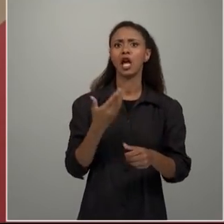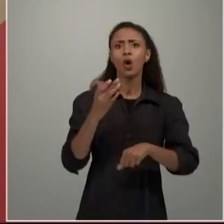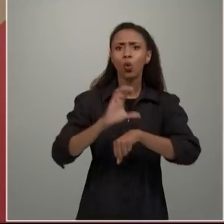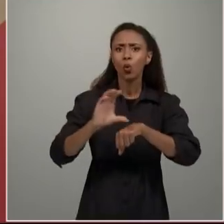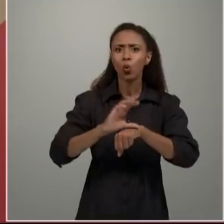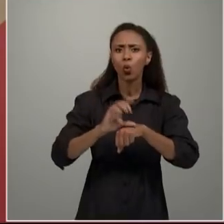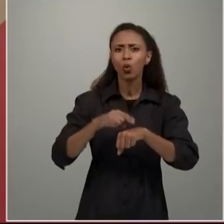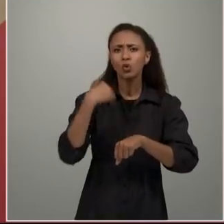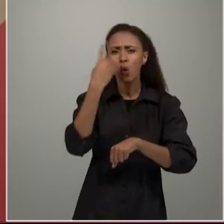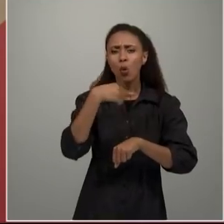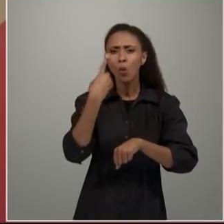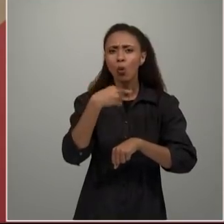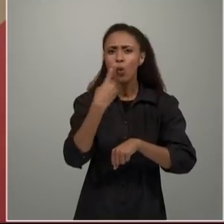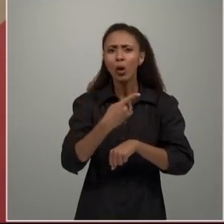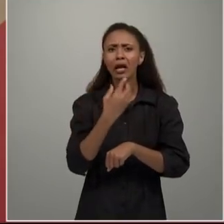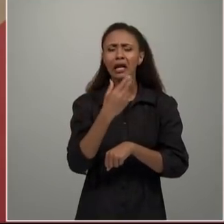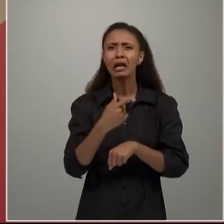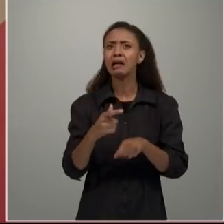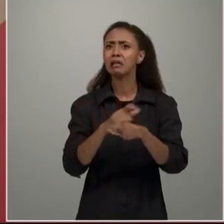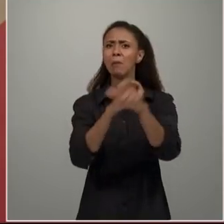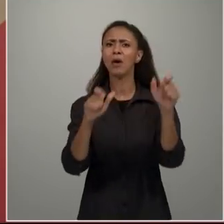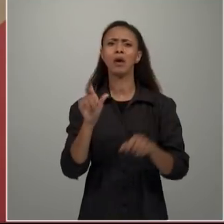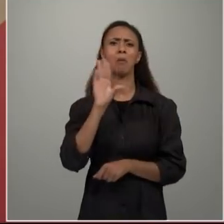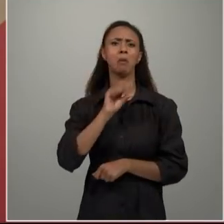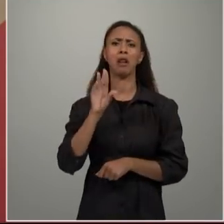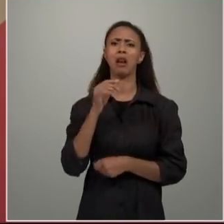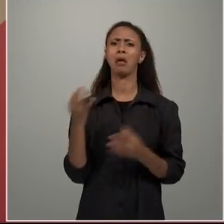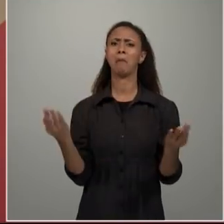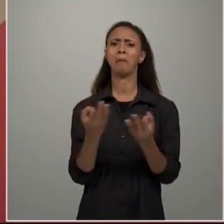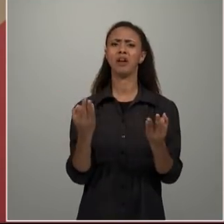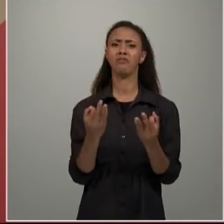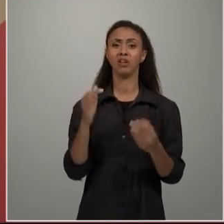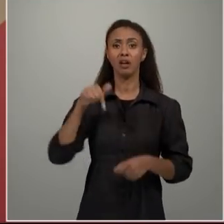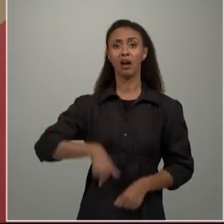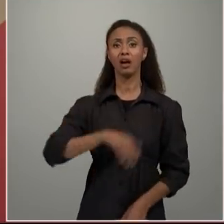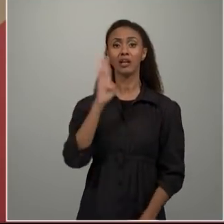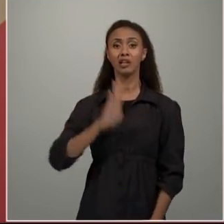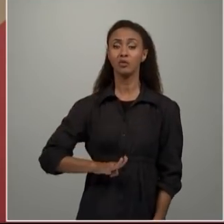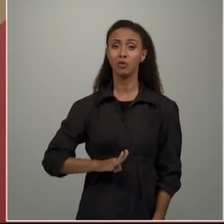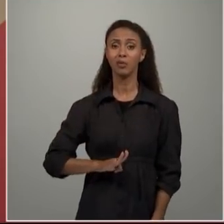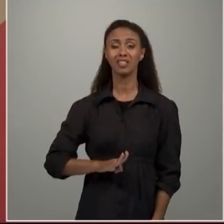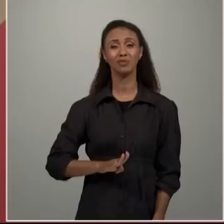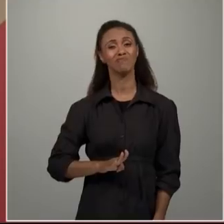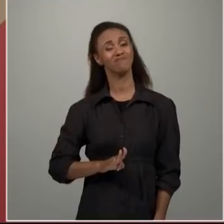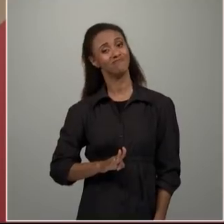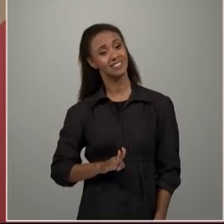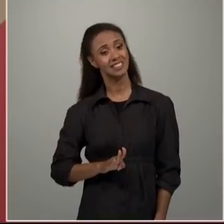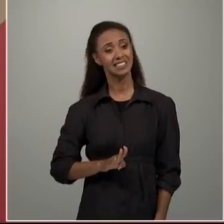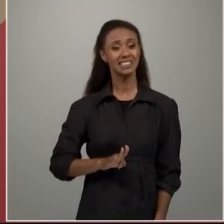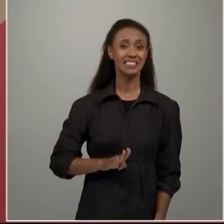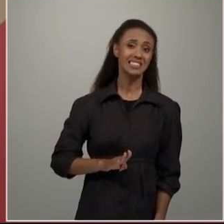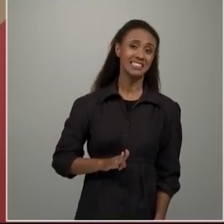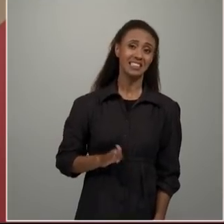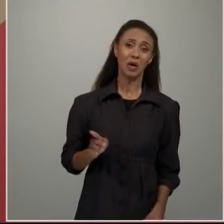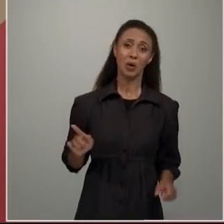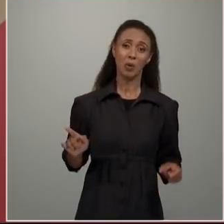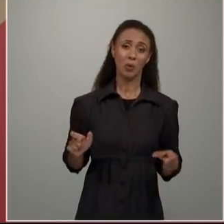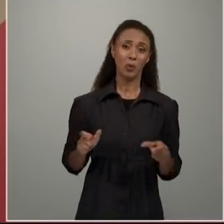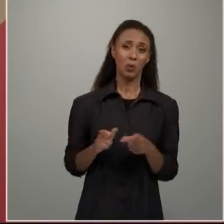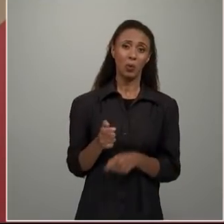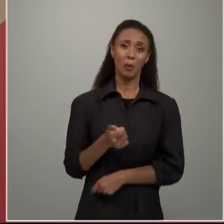tem muita gente falando inglês eo brasileiro tenha dificuldade para falar inglês e por quê primeiro porque a gente tem medo do